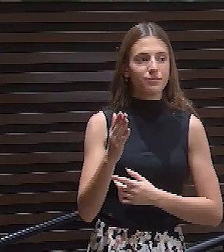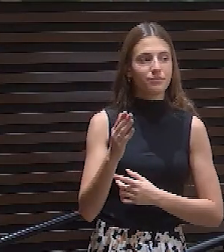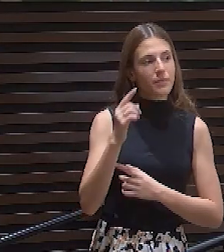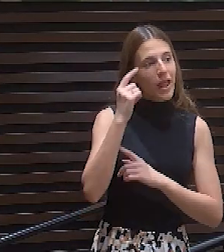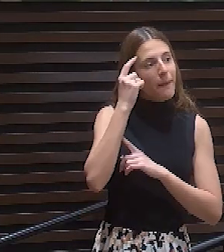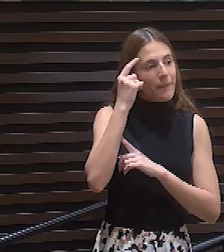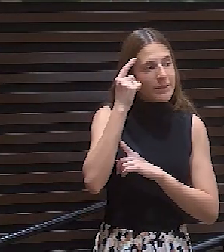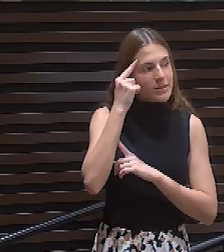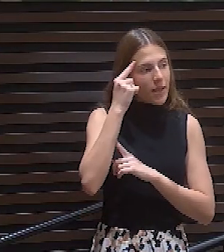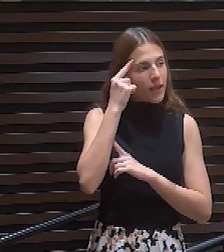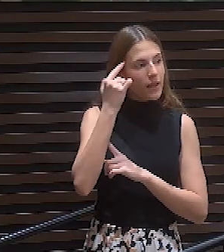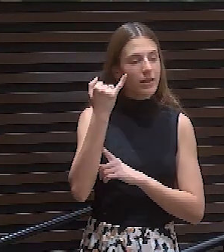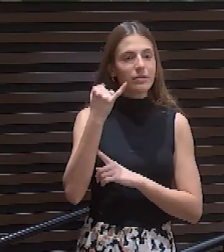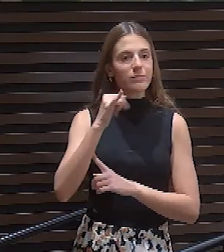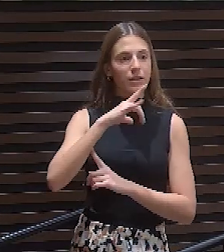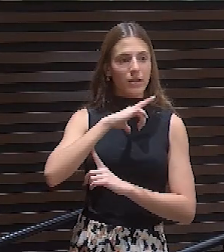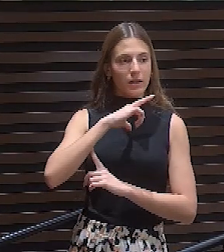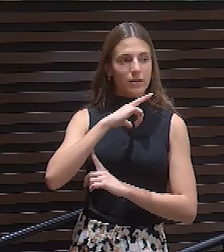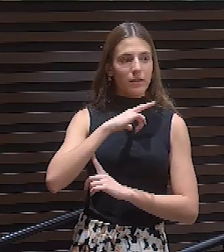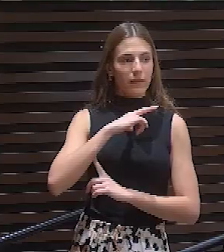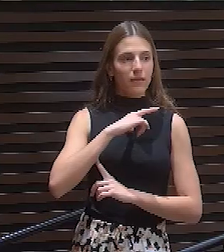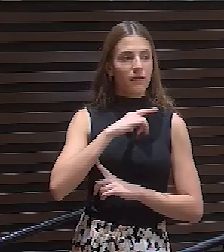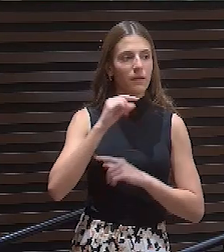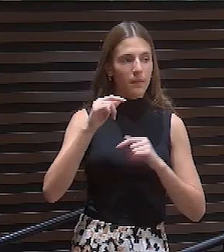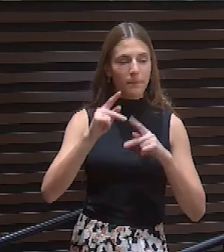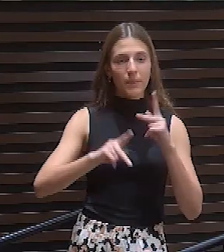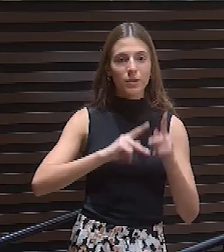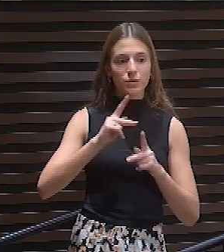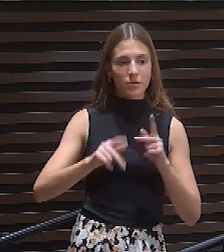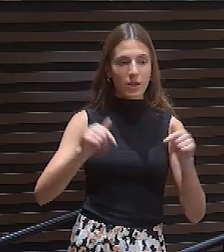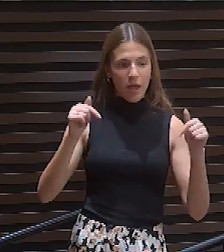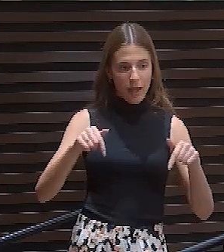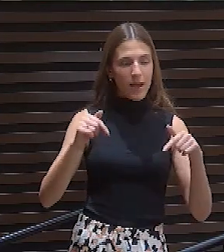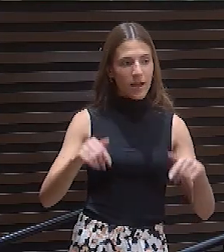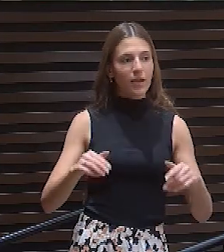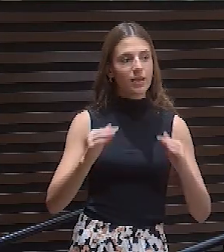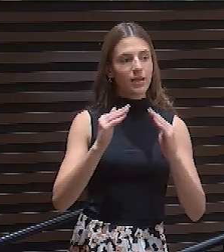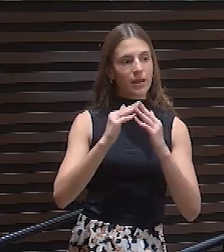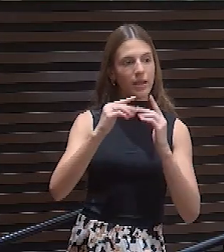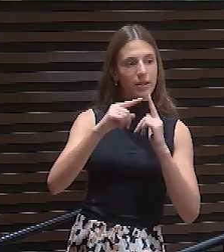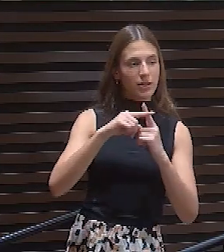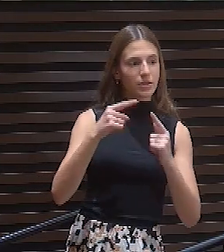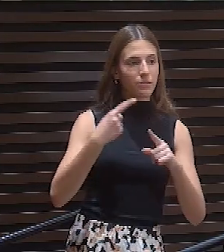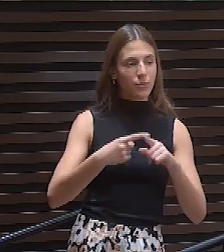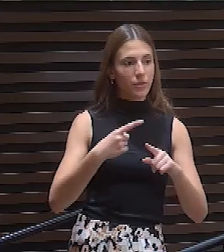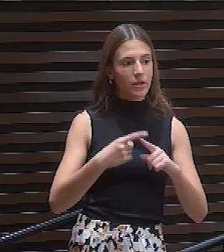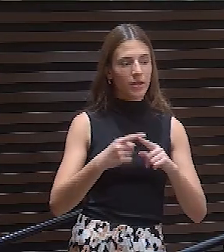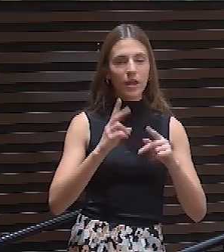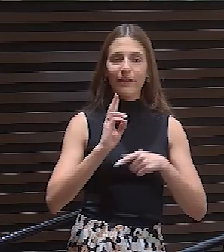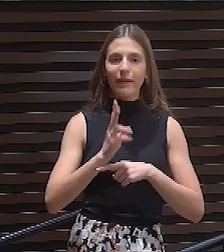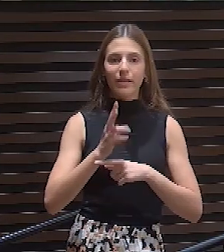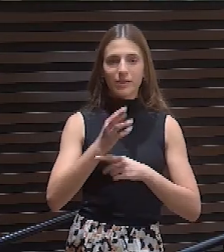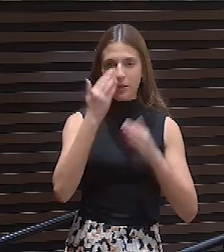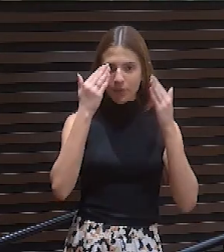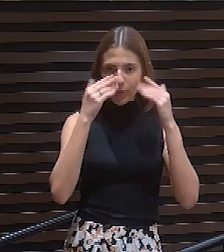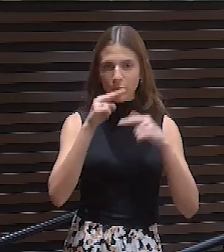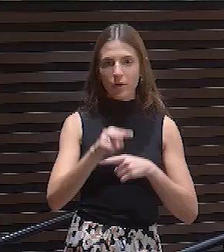faz tantos anos que não sai do lugar, porque está olhando o problema e não o Deus Todo-Poderoso.